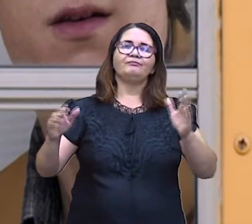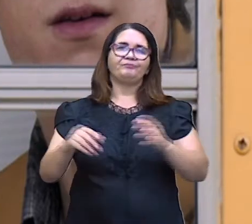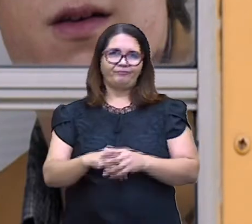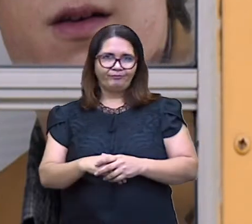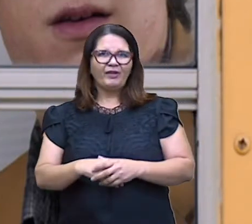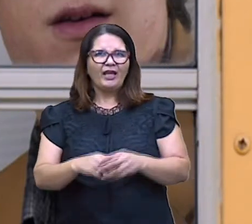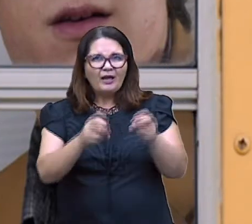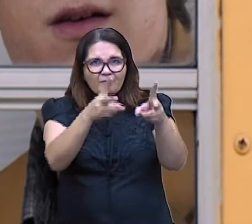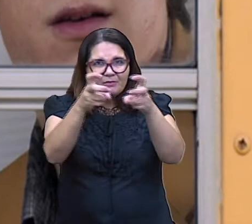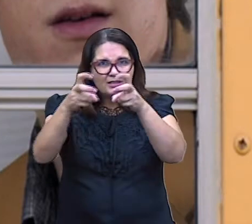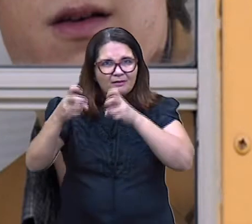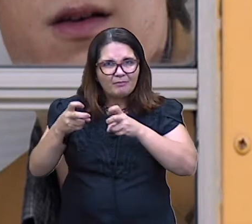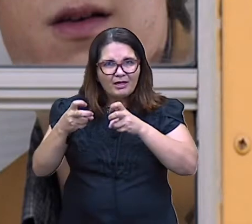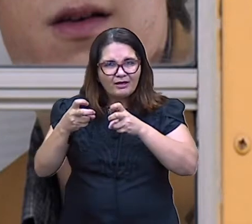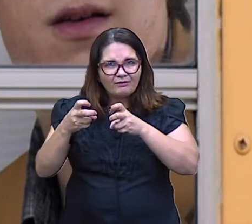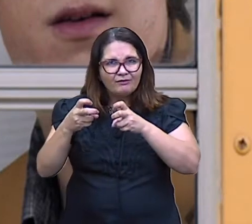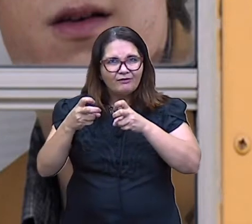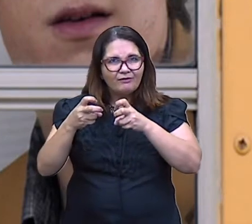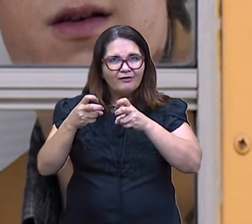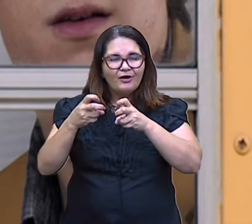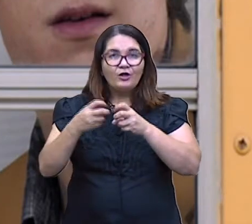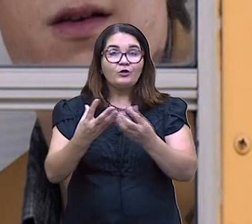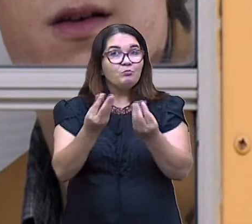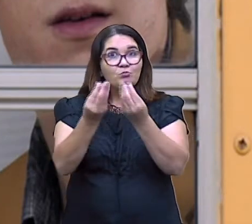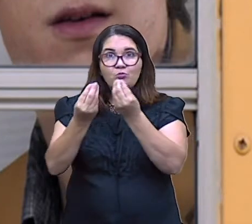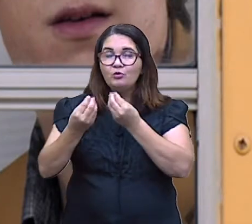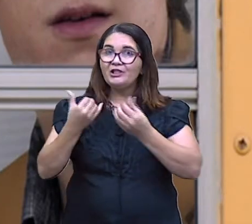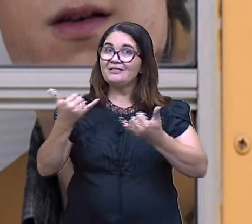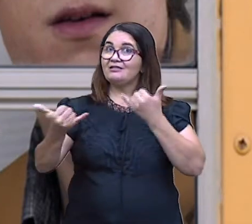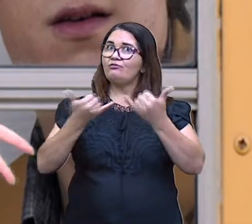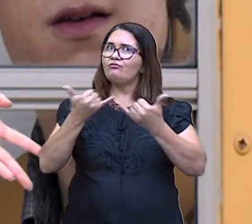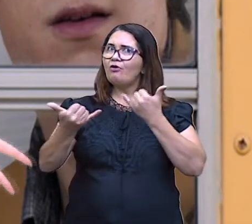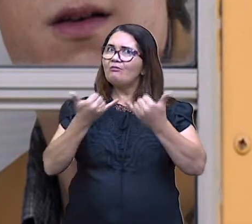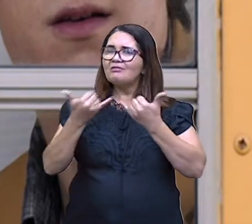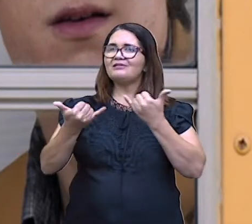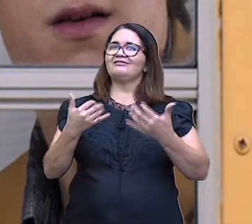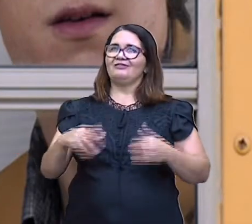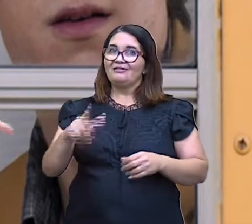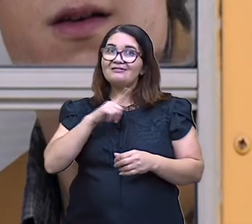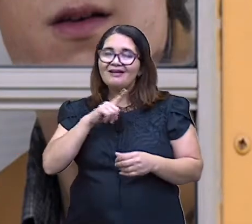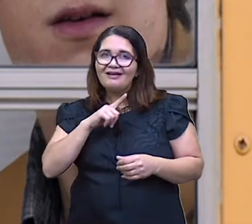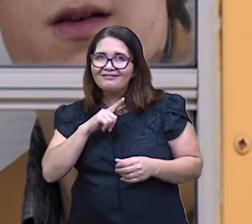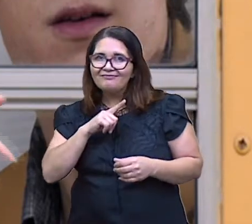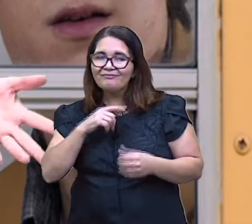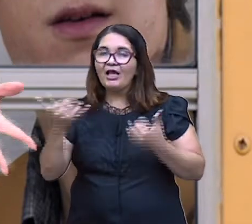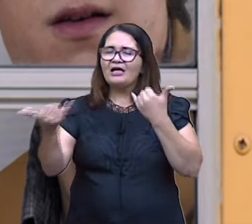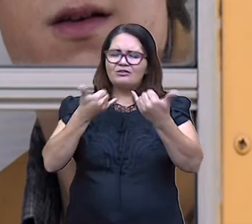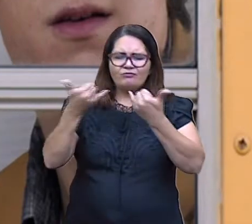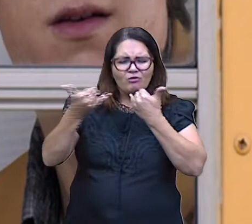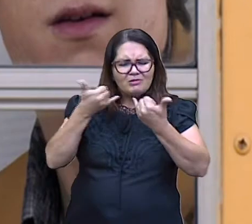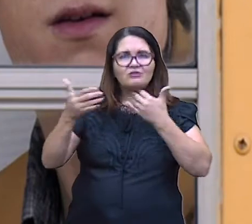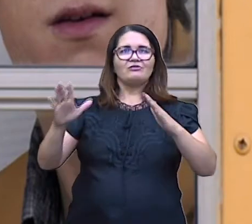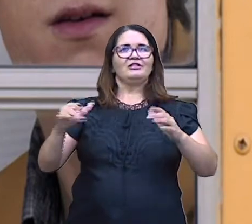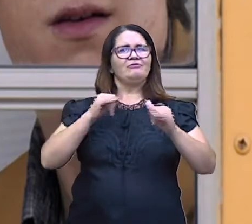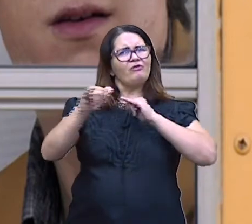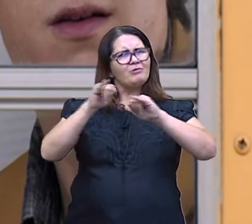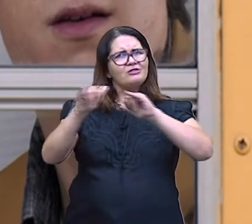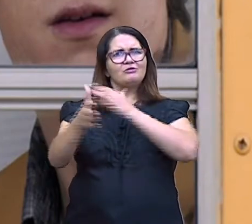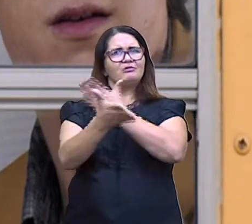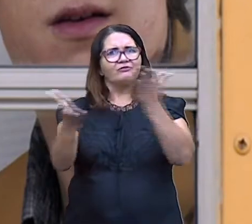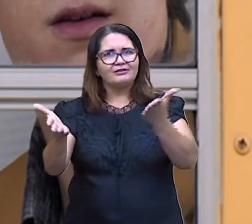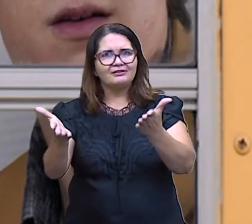cabeçalho? A gente tem também a ação, que é o quê? Ação, né, pessoal? Todo mundo sabe o que é ação. É